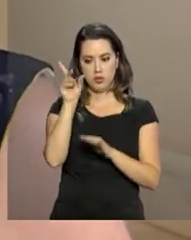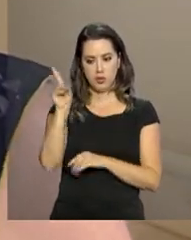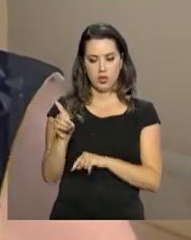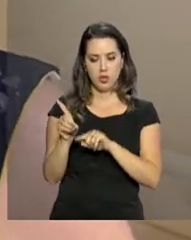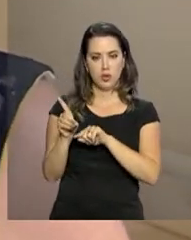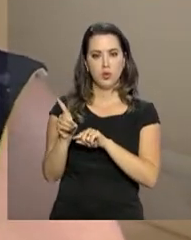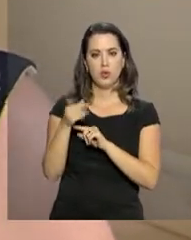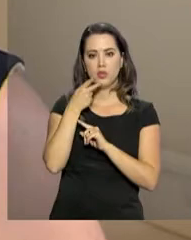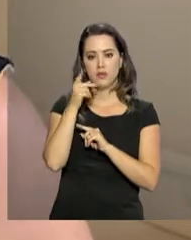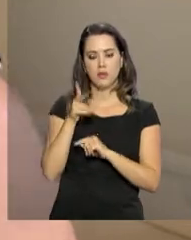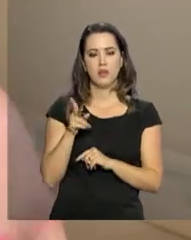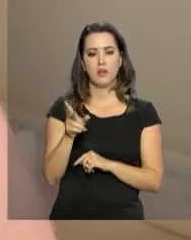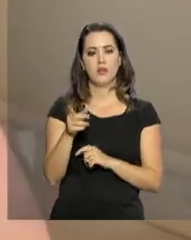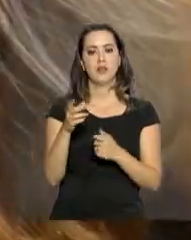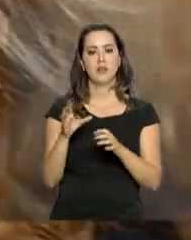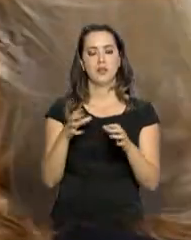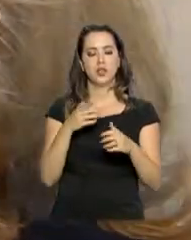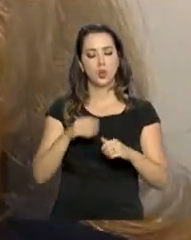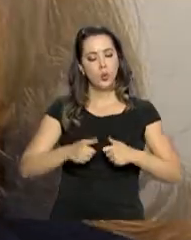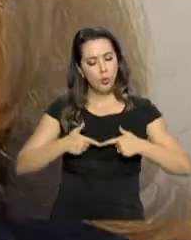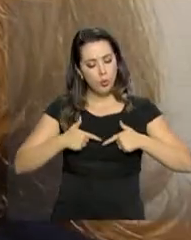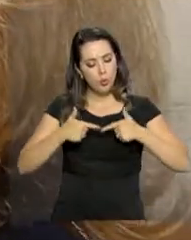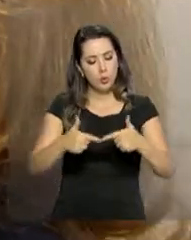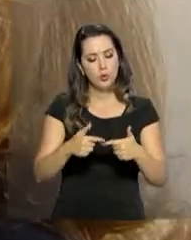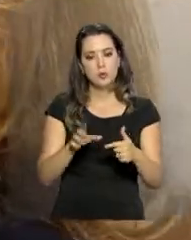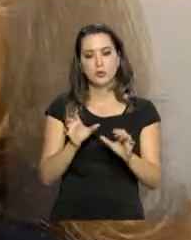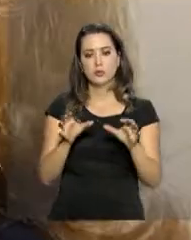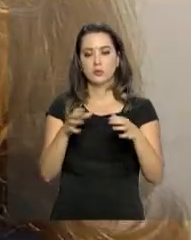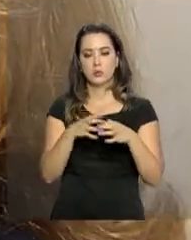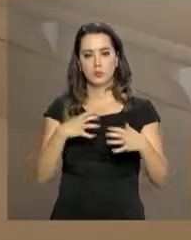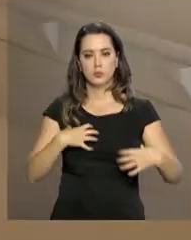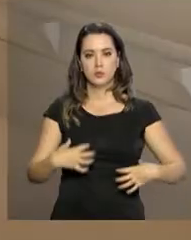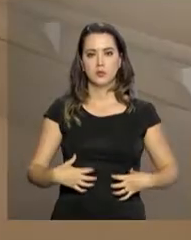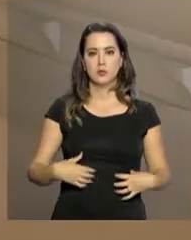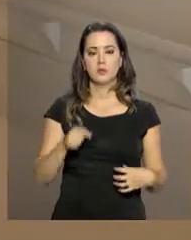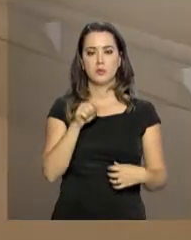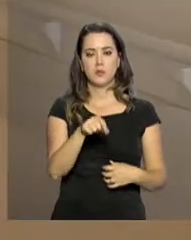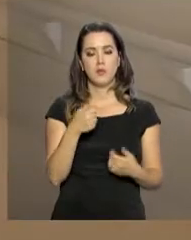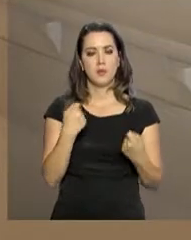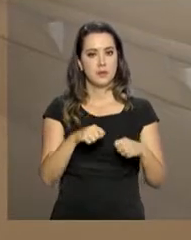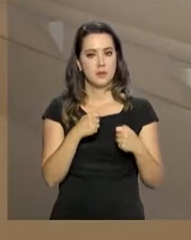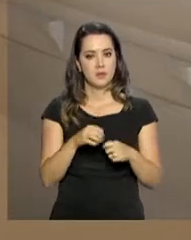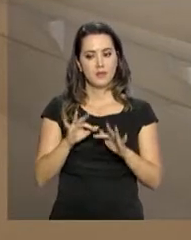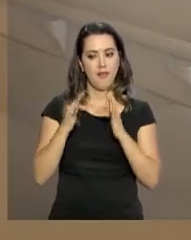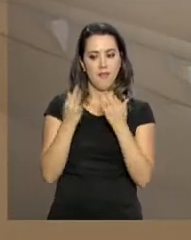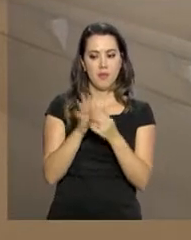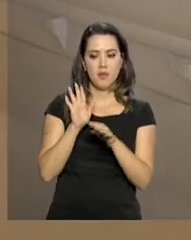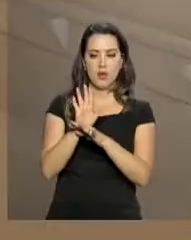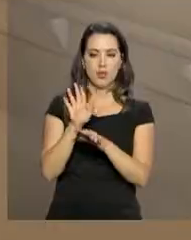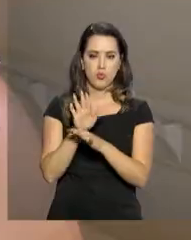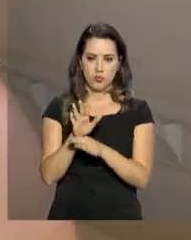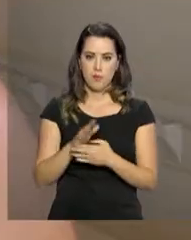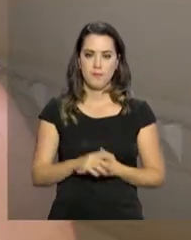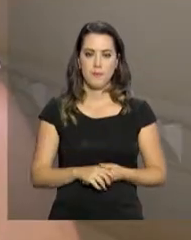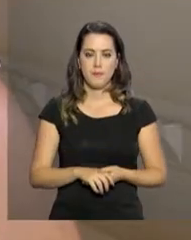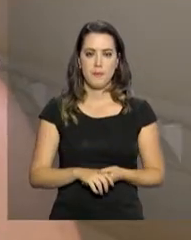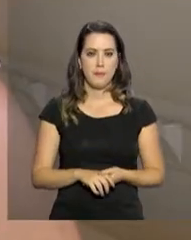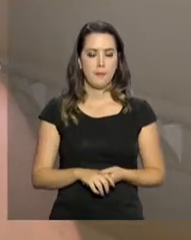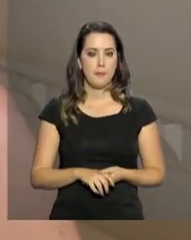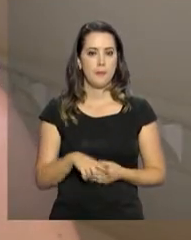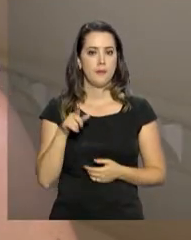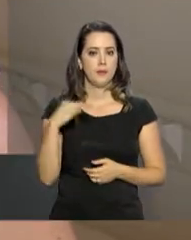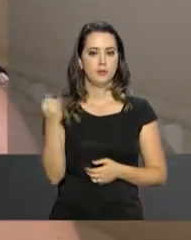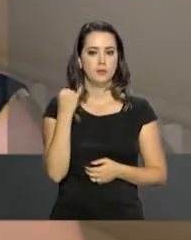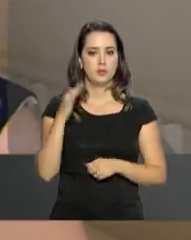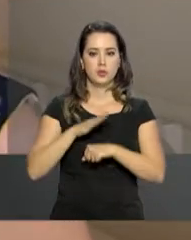órgãos cheguem sempre a quem precisa, mas para que essas vidas sejam salvas, a autorização das famílias é fundamental. É importante a